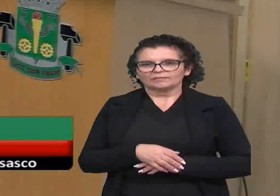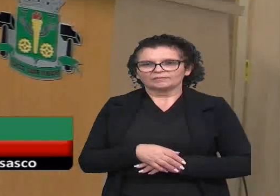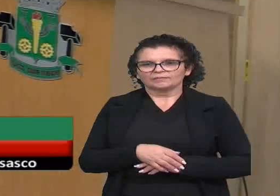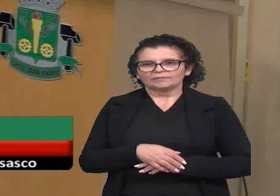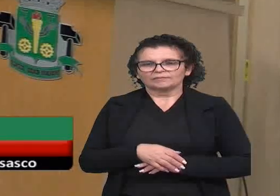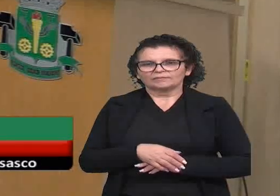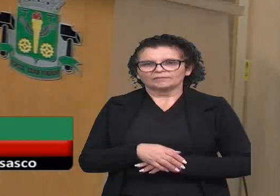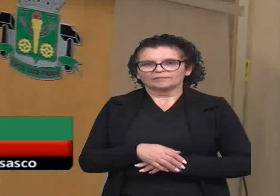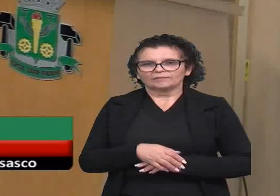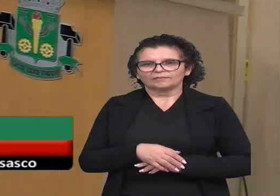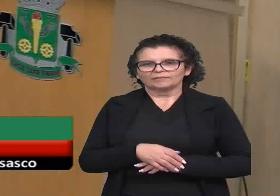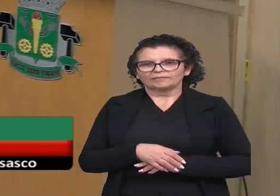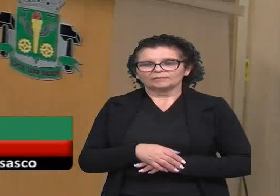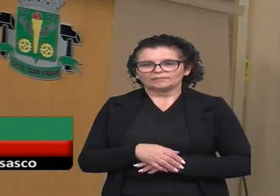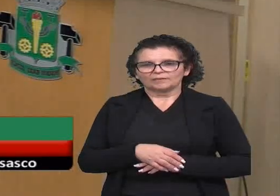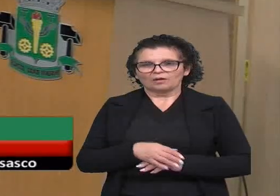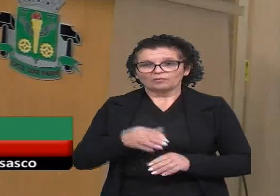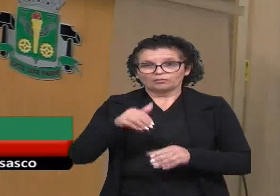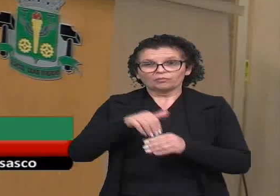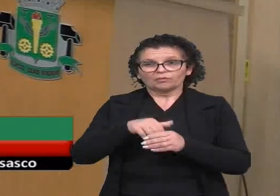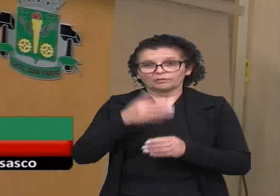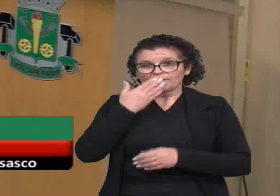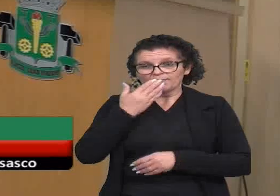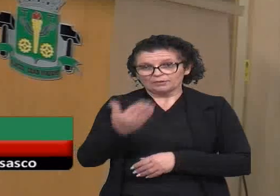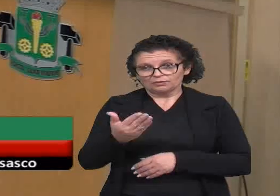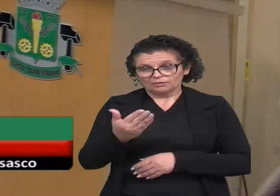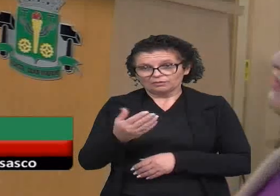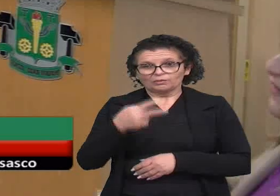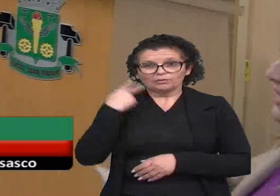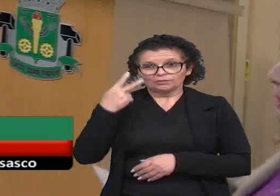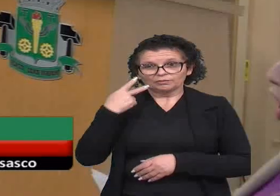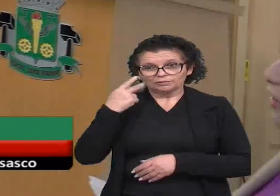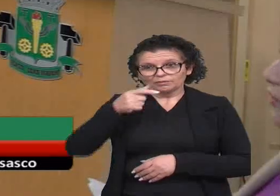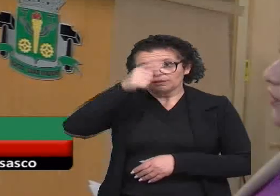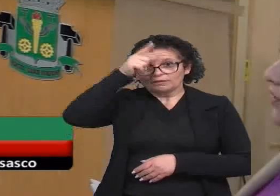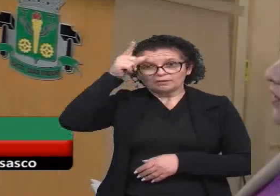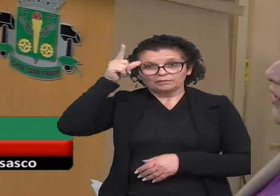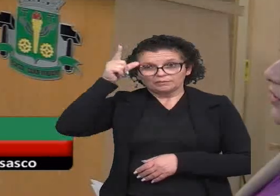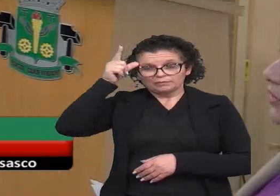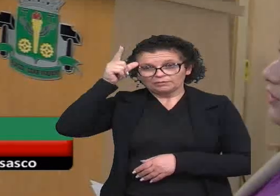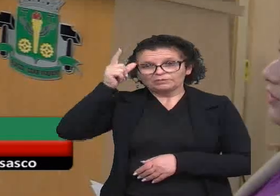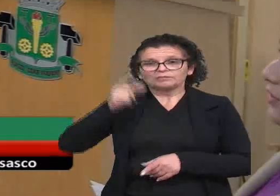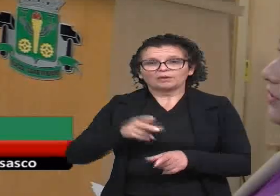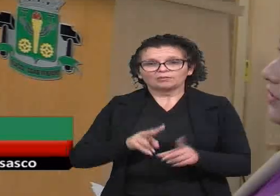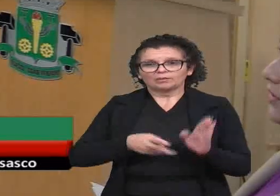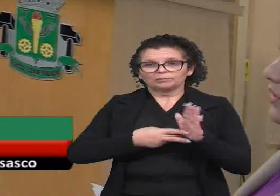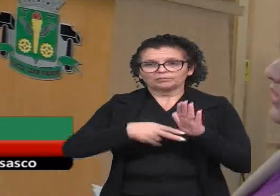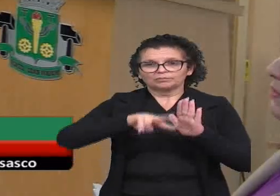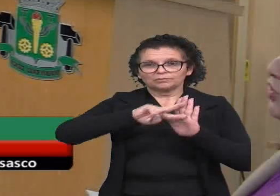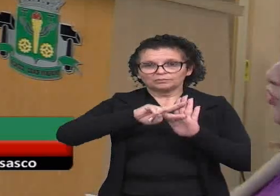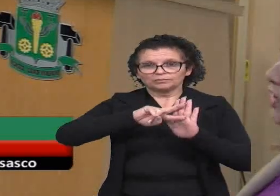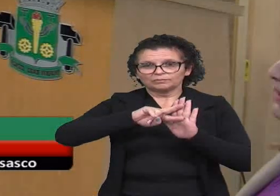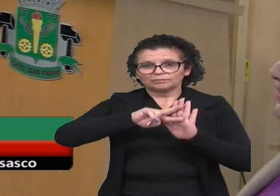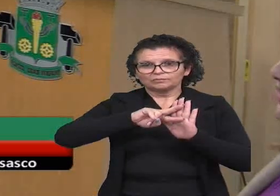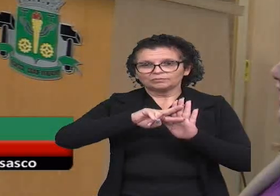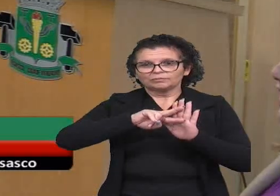Está em votação o pedido verbal do novo vereador Laércio Mendonça sobre a inversão de pauta.